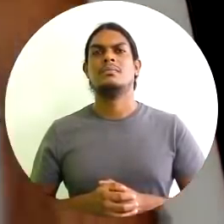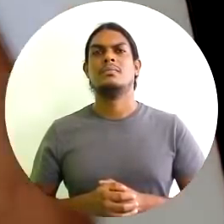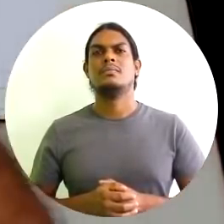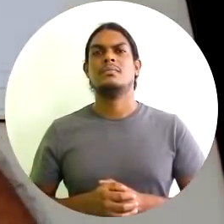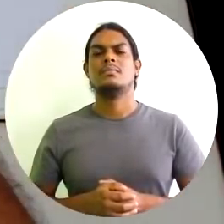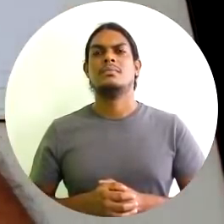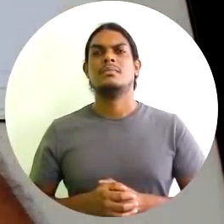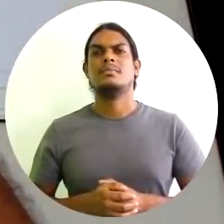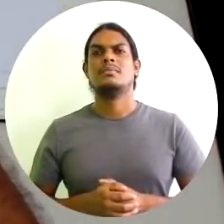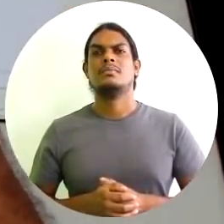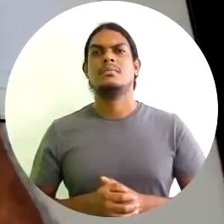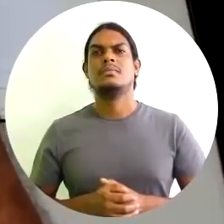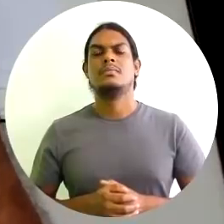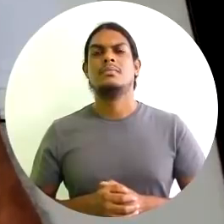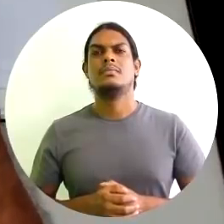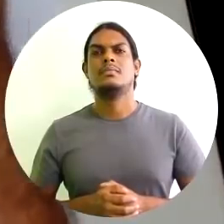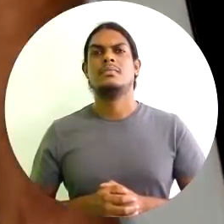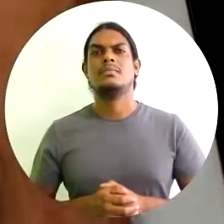A gente fecha aqui